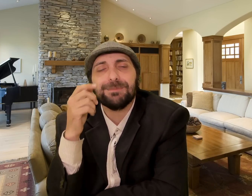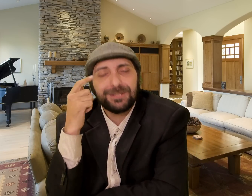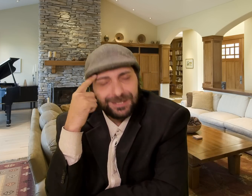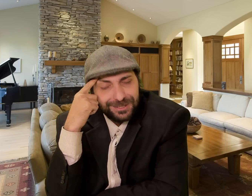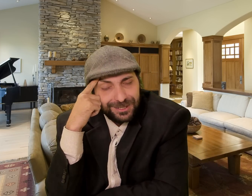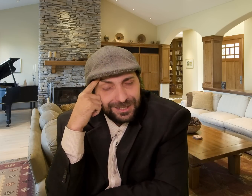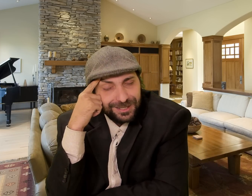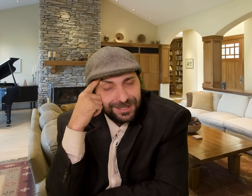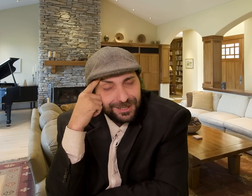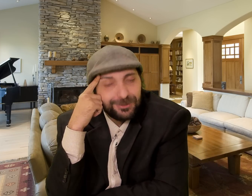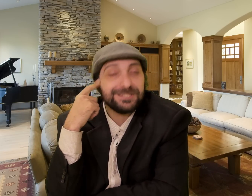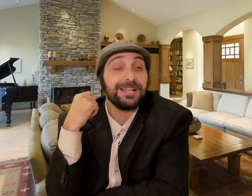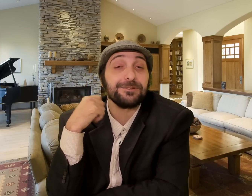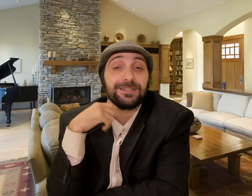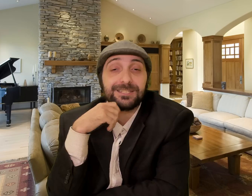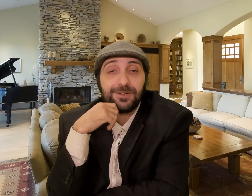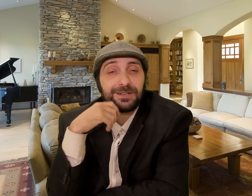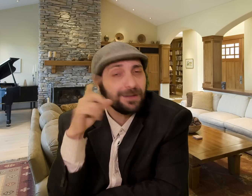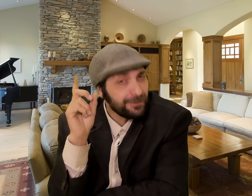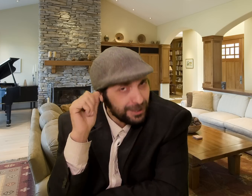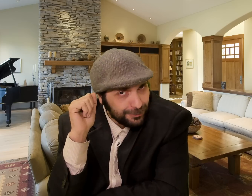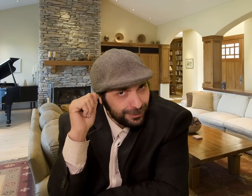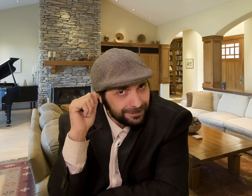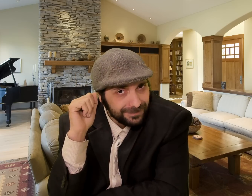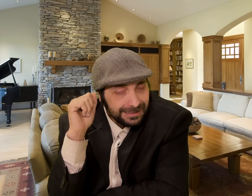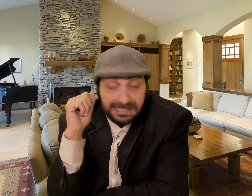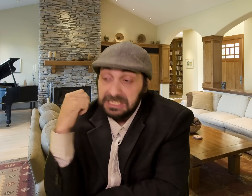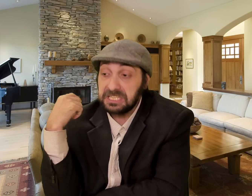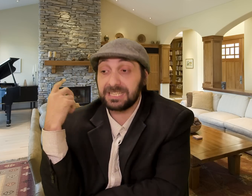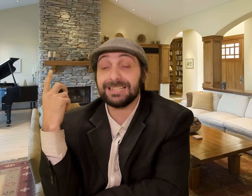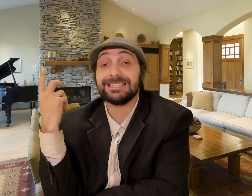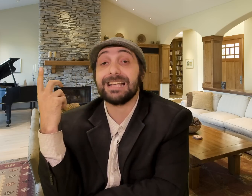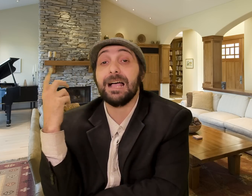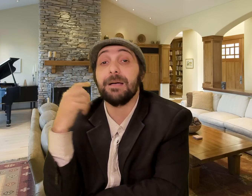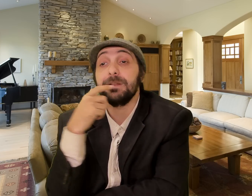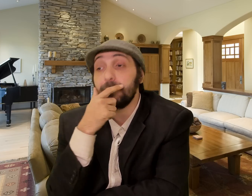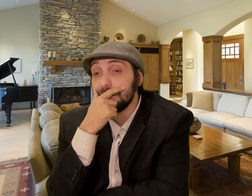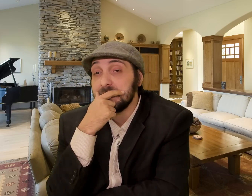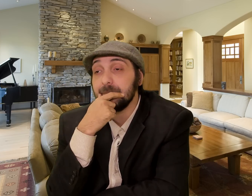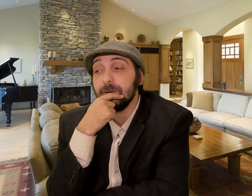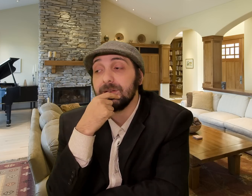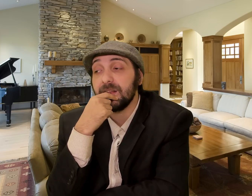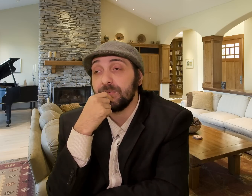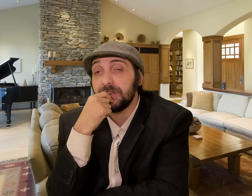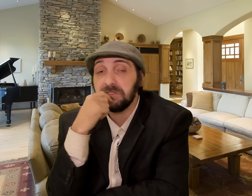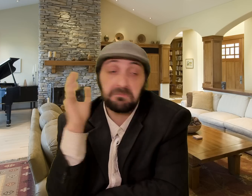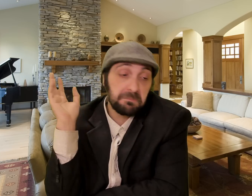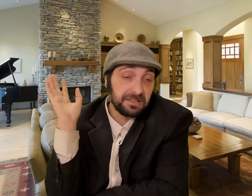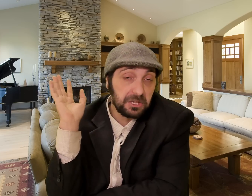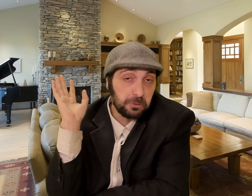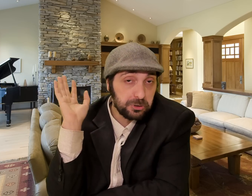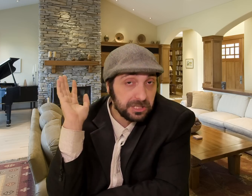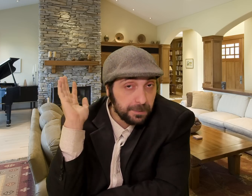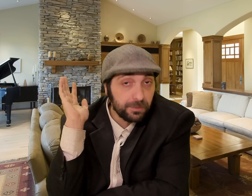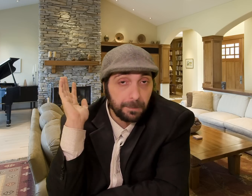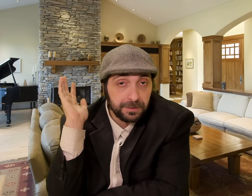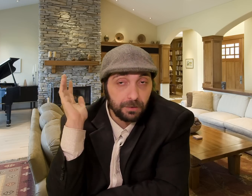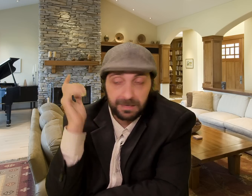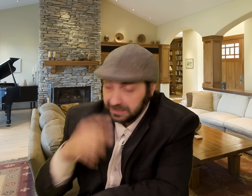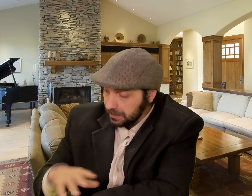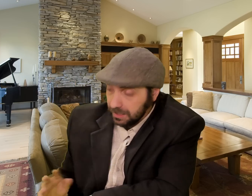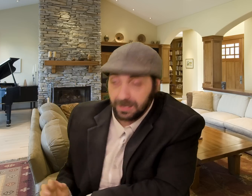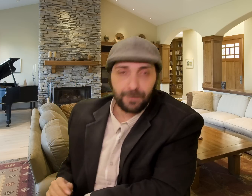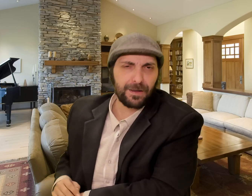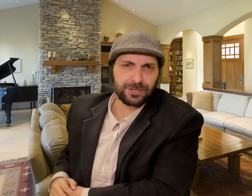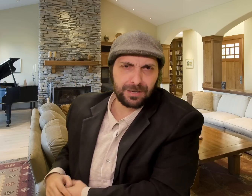o time de cima de Luiz Inácio Lula da Silva que não ia fechar com Lula e que quem sabe ele pode até mesmo lá na frente bater continência pro Capitão